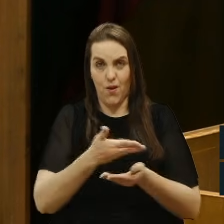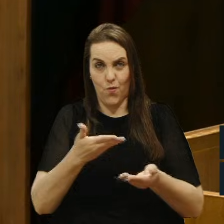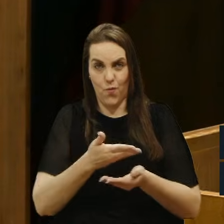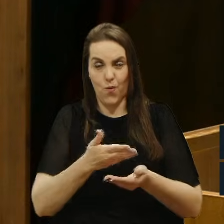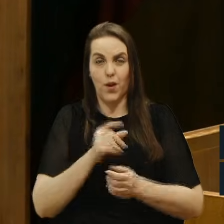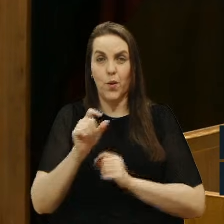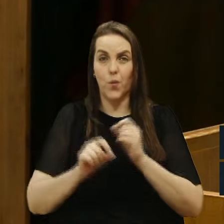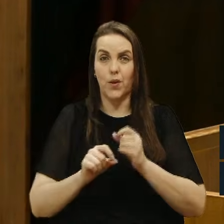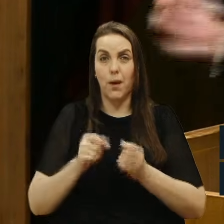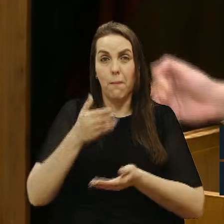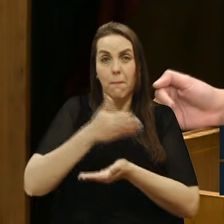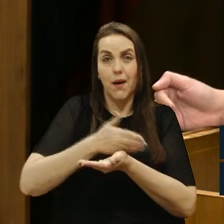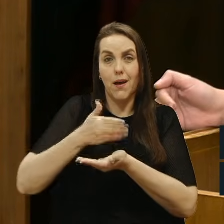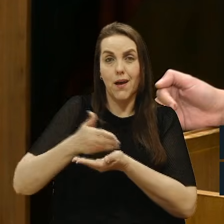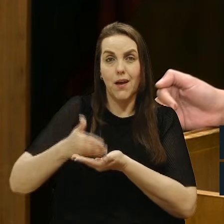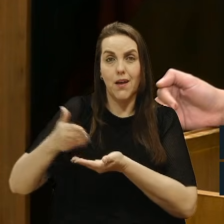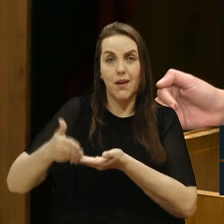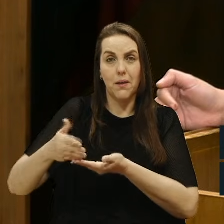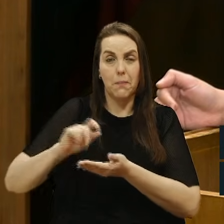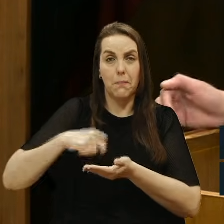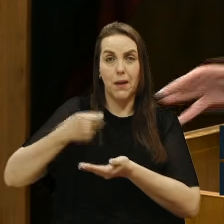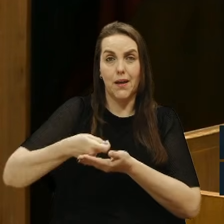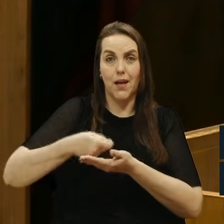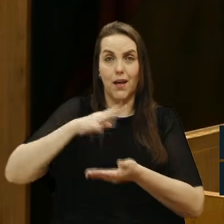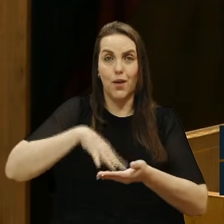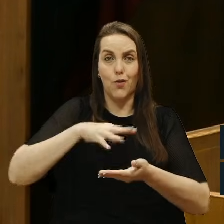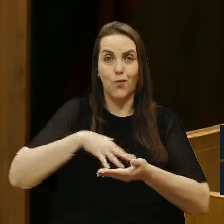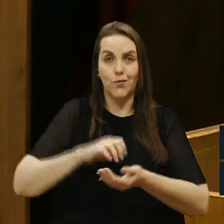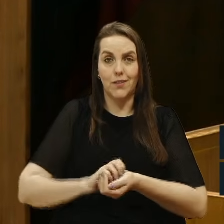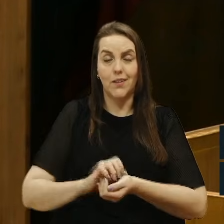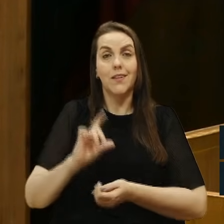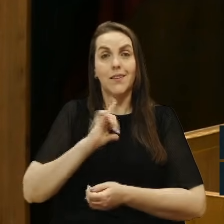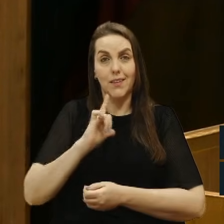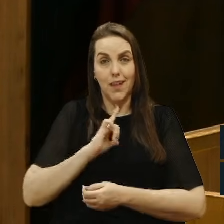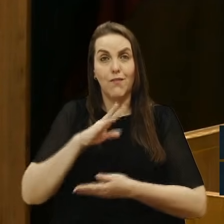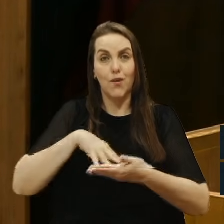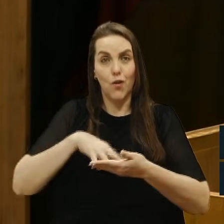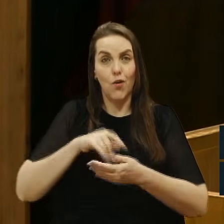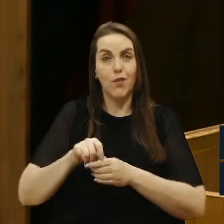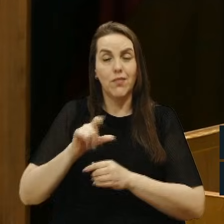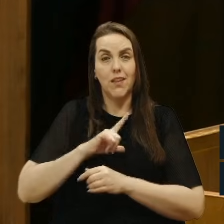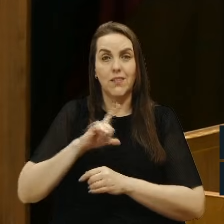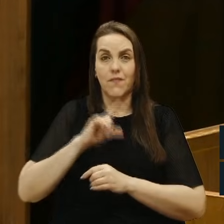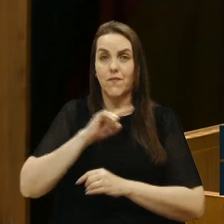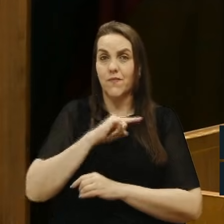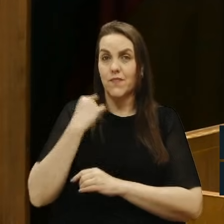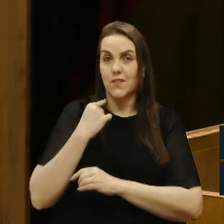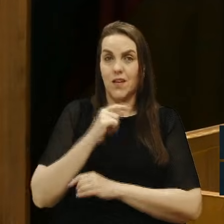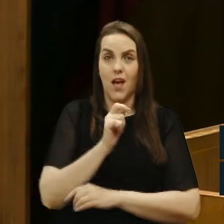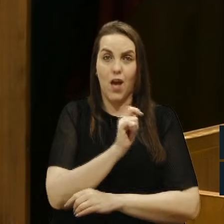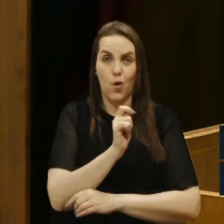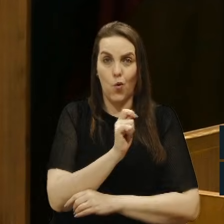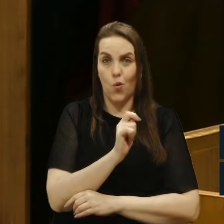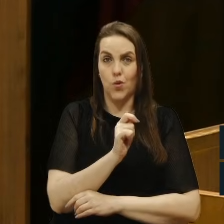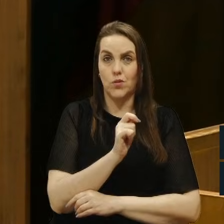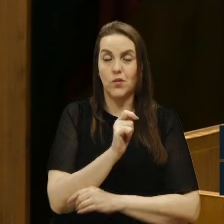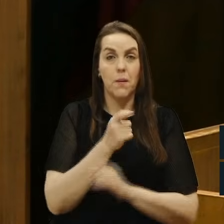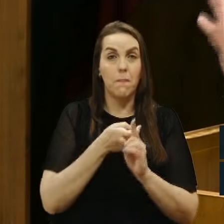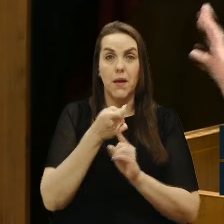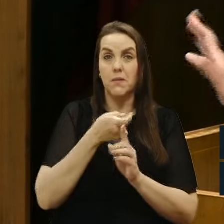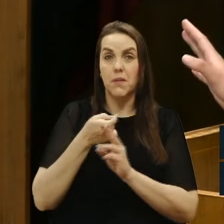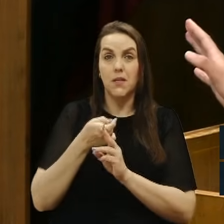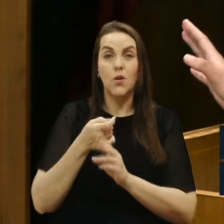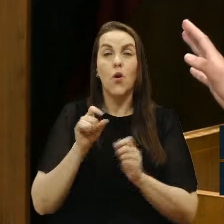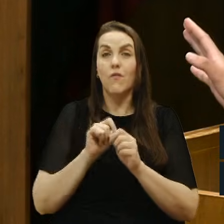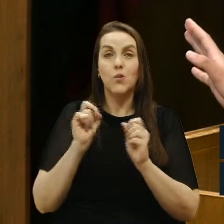o parcelamento das contas. Teve contas que venceram em agosto, 2 contas no mesmo mês. Então, o que